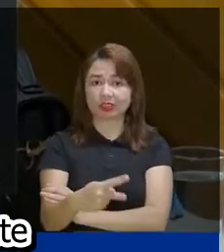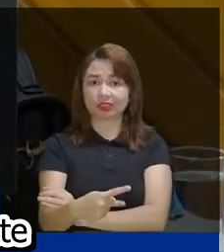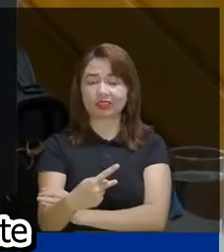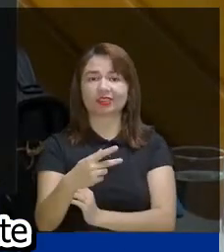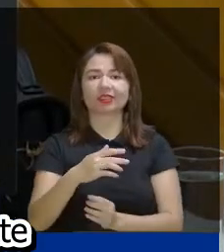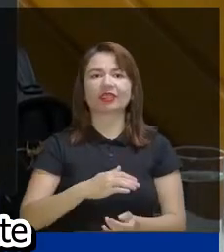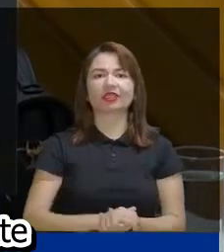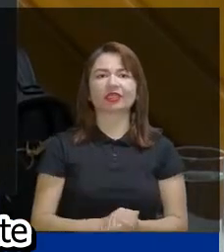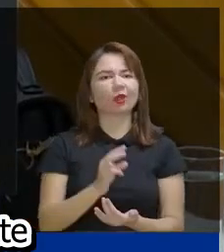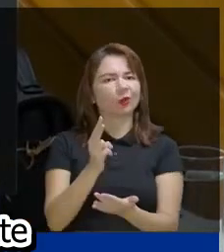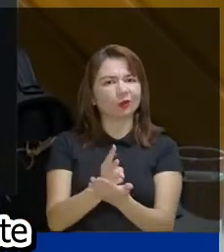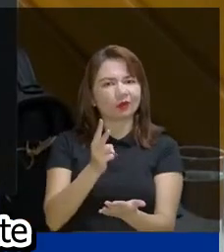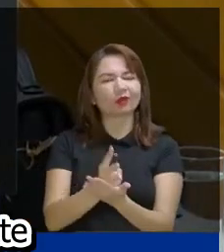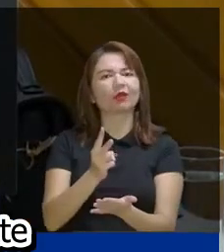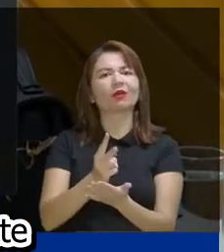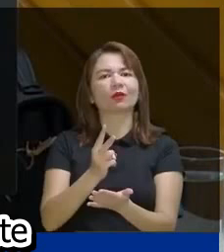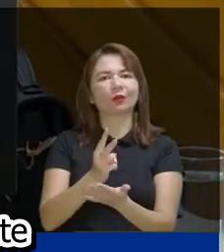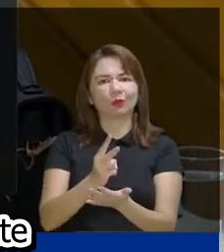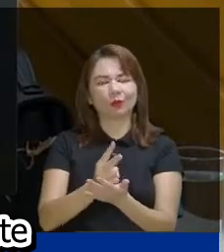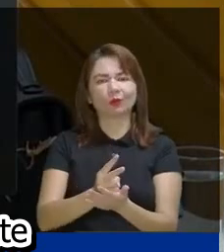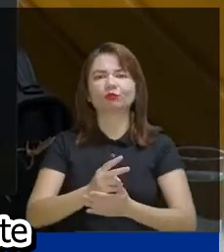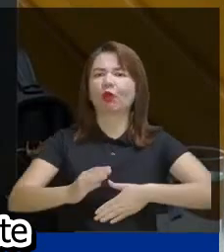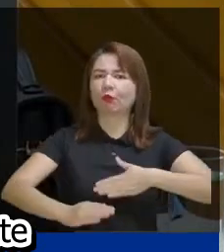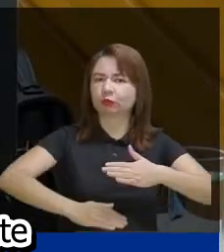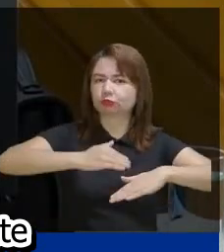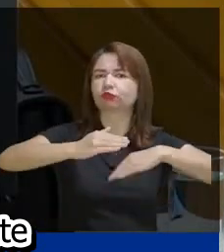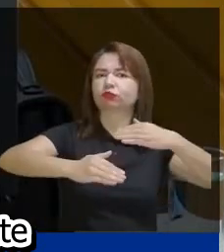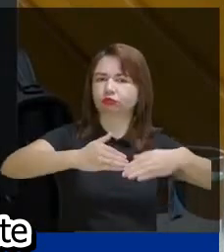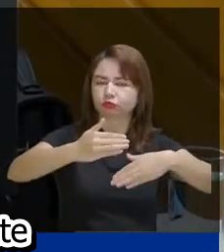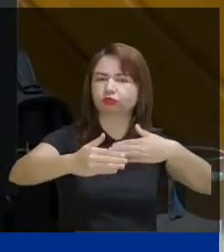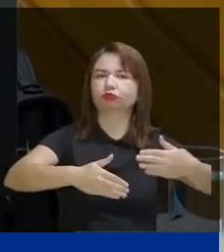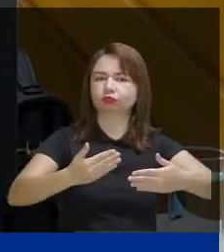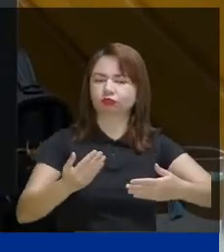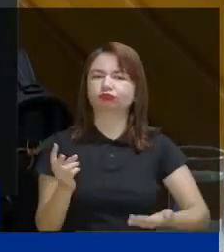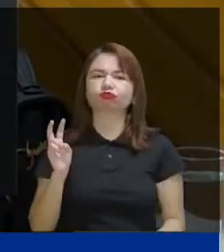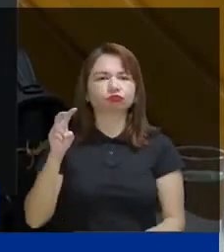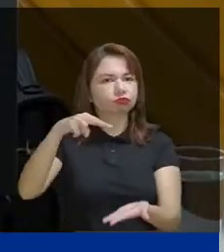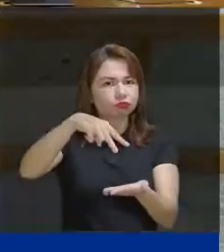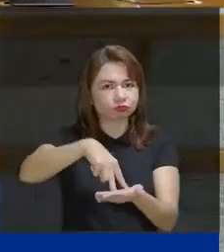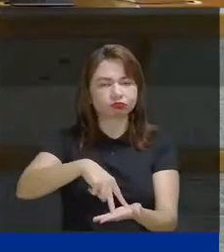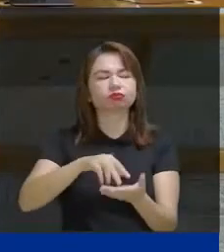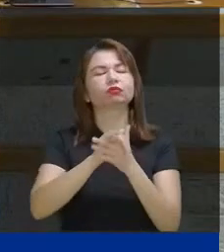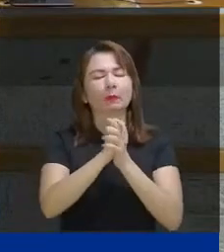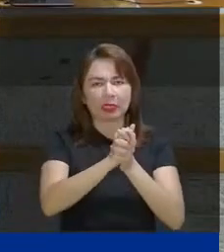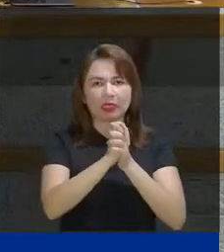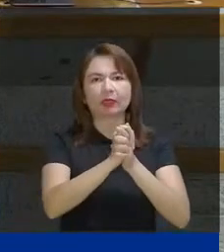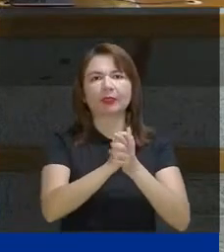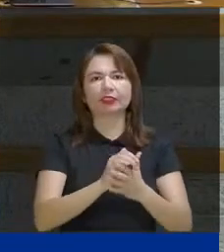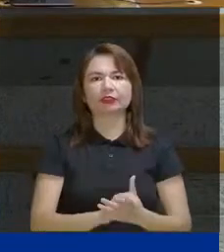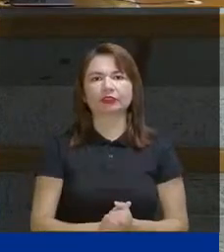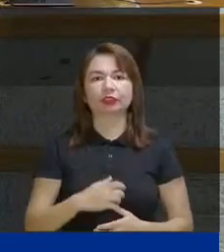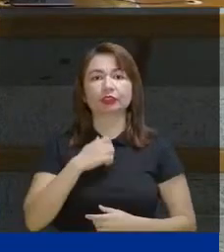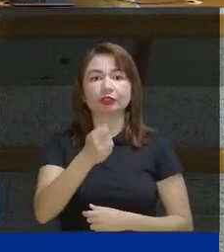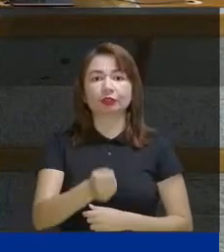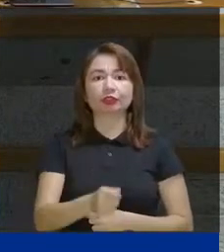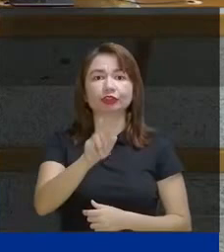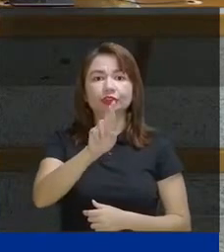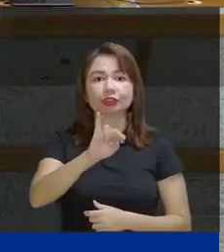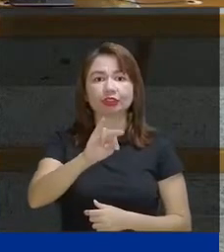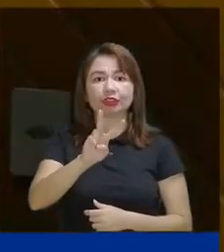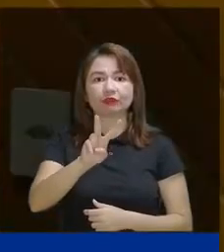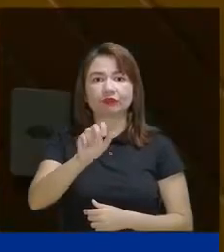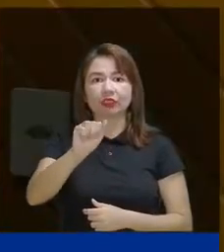continue perante sua gestão, que tem se mostrado muito atuante. Parabéns. Feito, juiz Givaldo